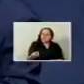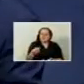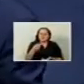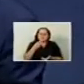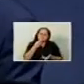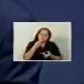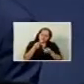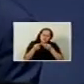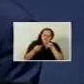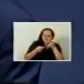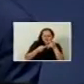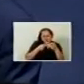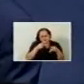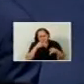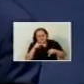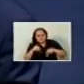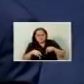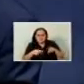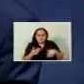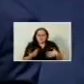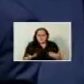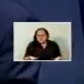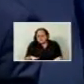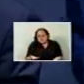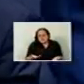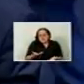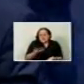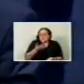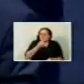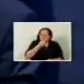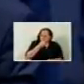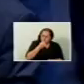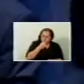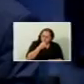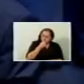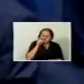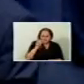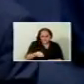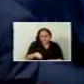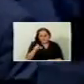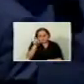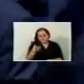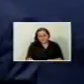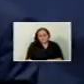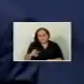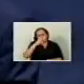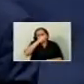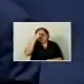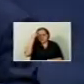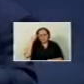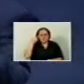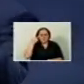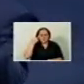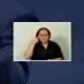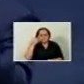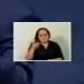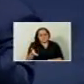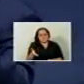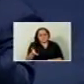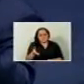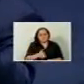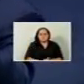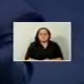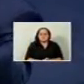falas públicas, ele tem sido infeliz, é o mínimo que se pode dizer, principalmente quando num